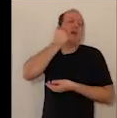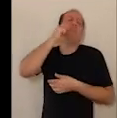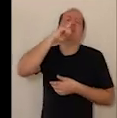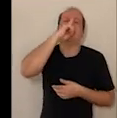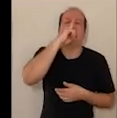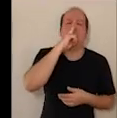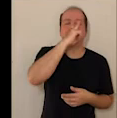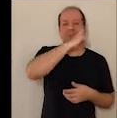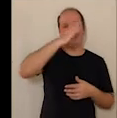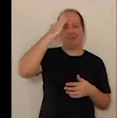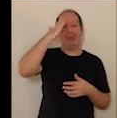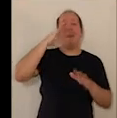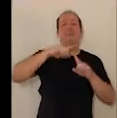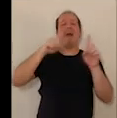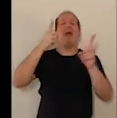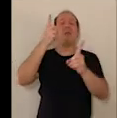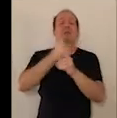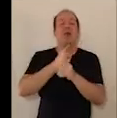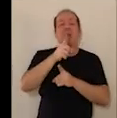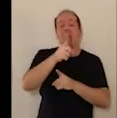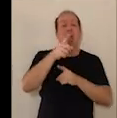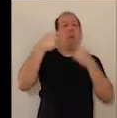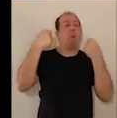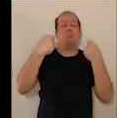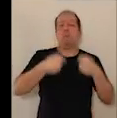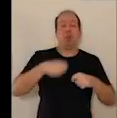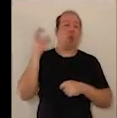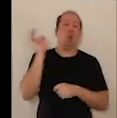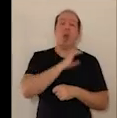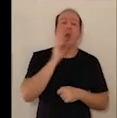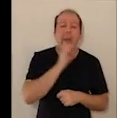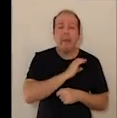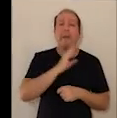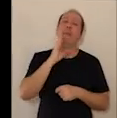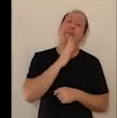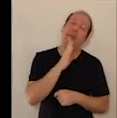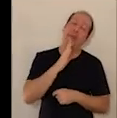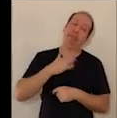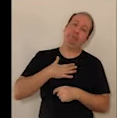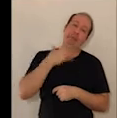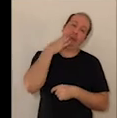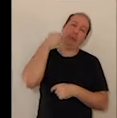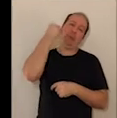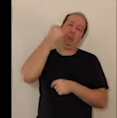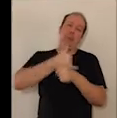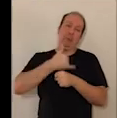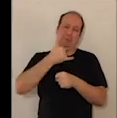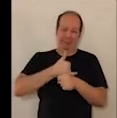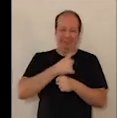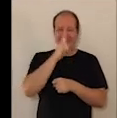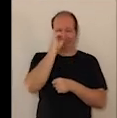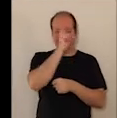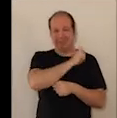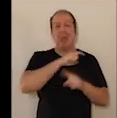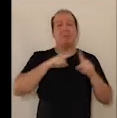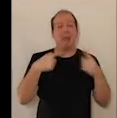belicosas. Para achar uma dessas, eu não preciso correr muito aqui em Veneza, mas o senhor conhece meu amo, é avarento, quer tê-la